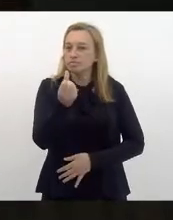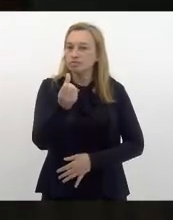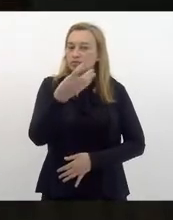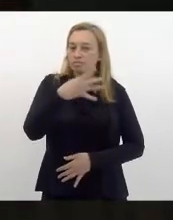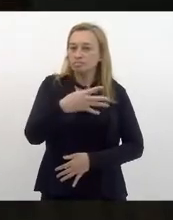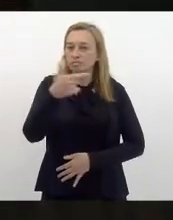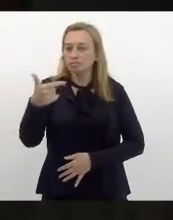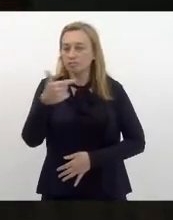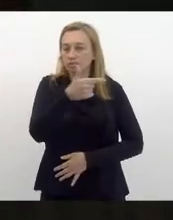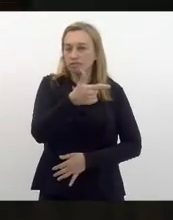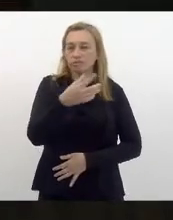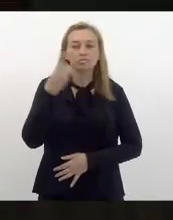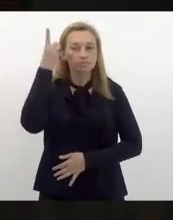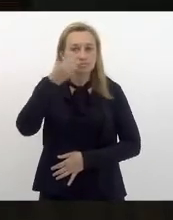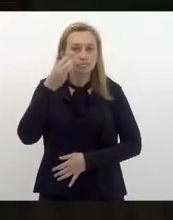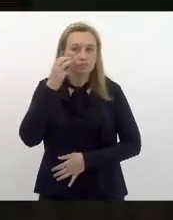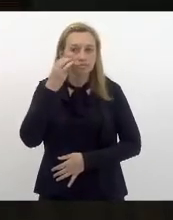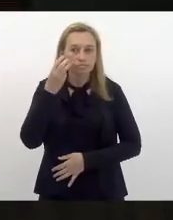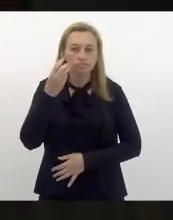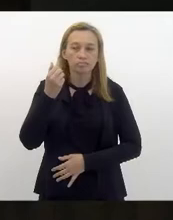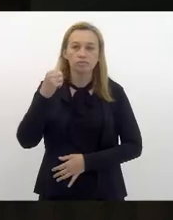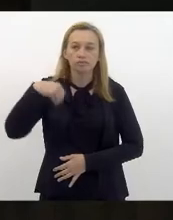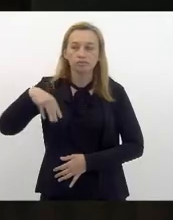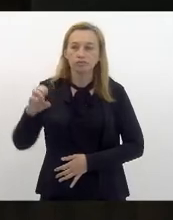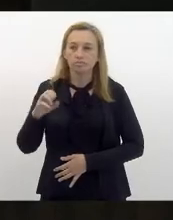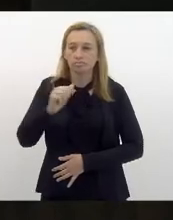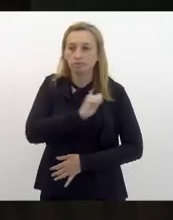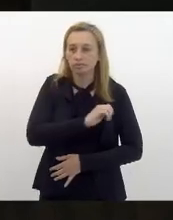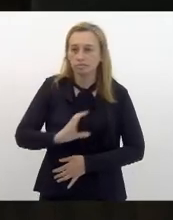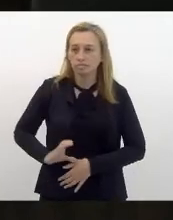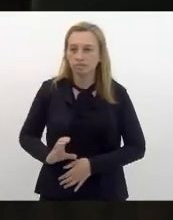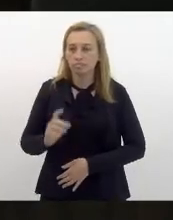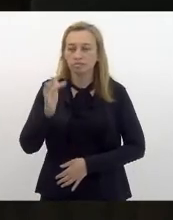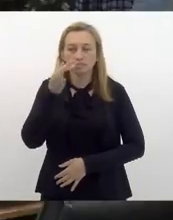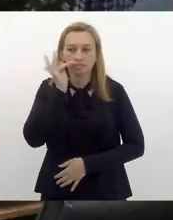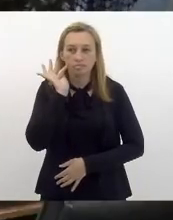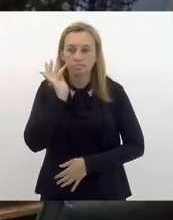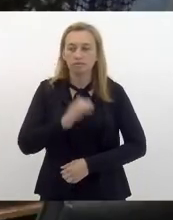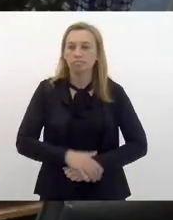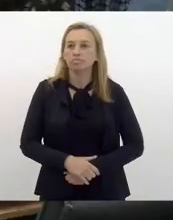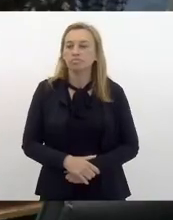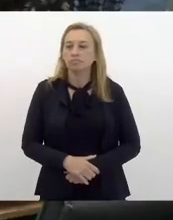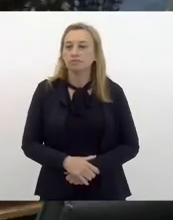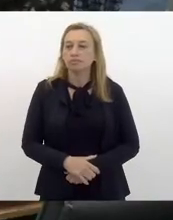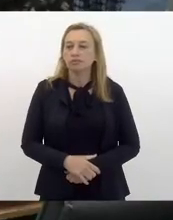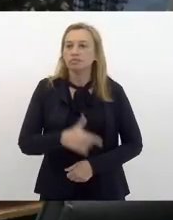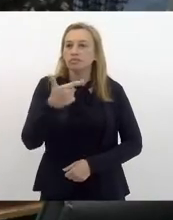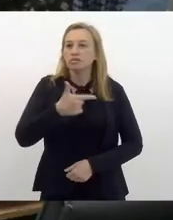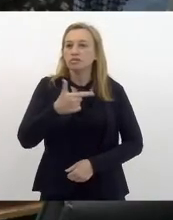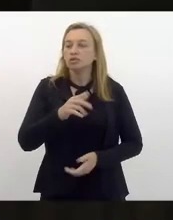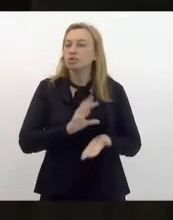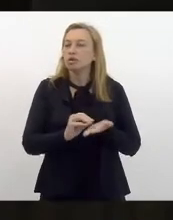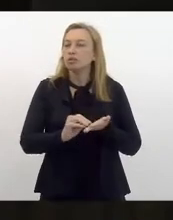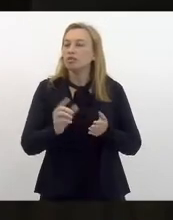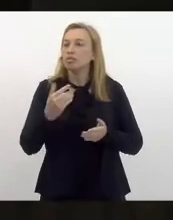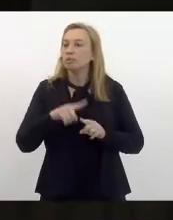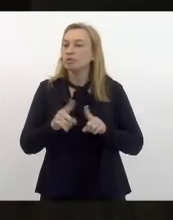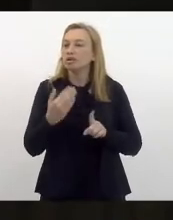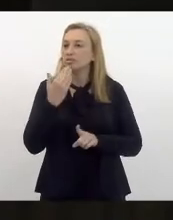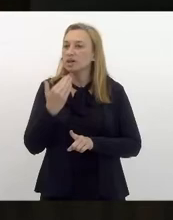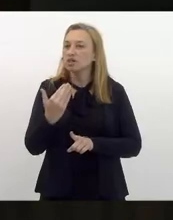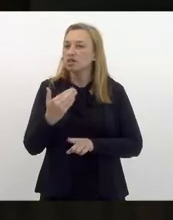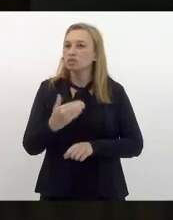4642 de autoria do Deputado waldeck Carneiro Carlos minc A Graciliano e Flávio serafini seria o segundo da pauta mas foi